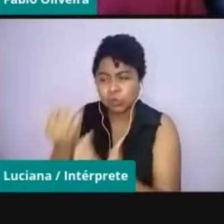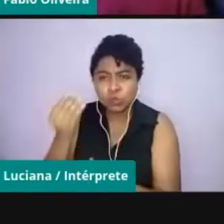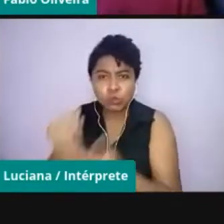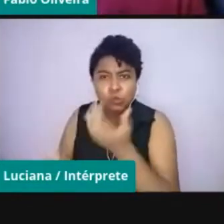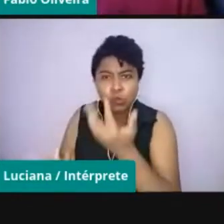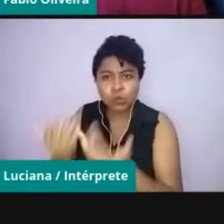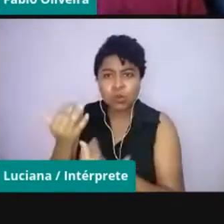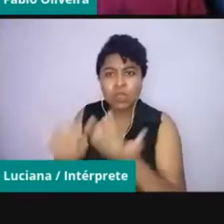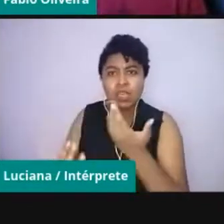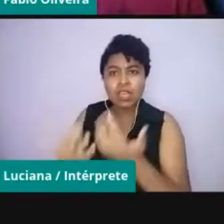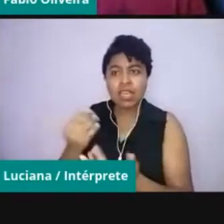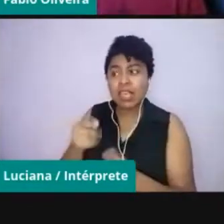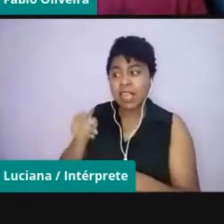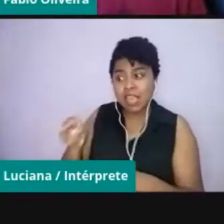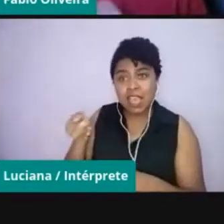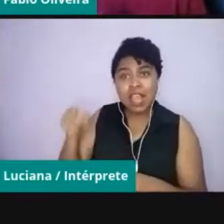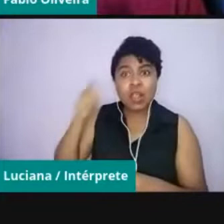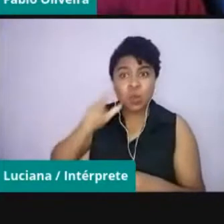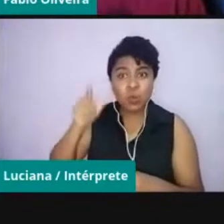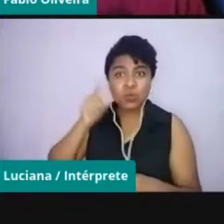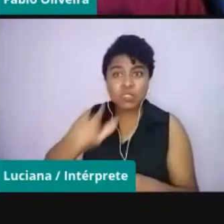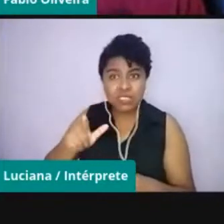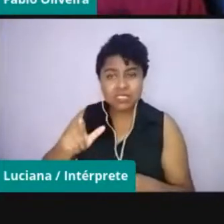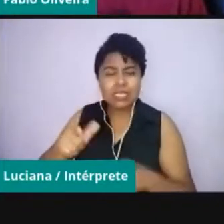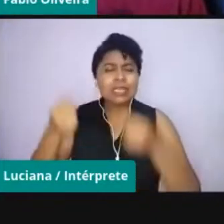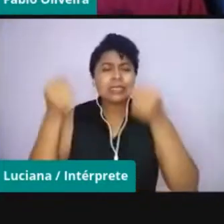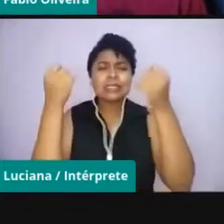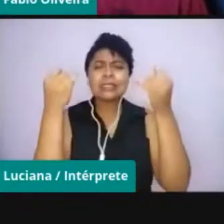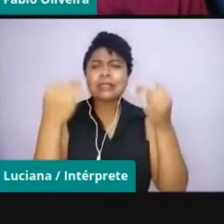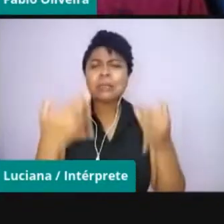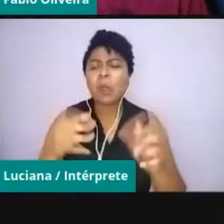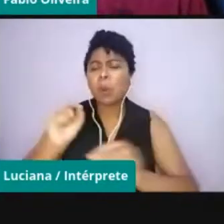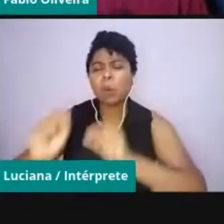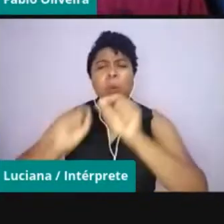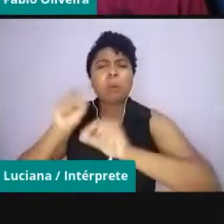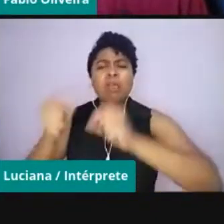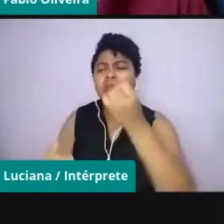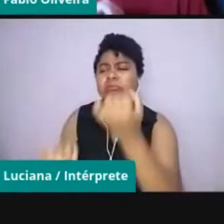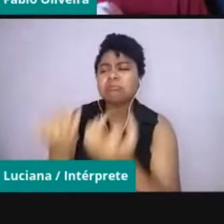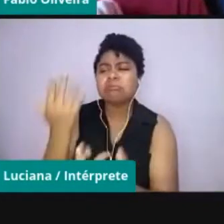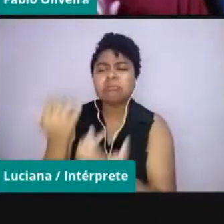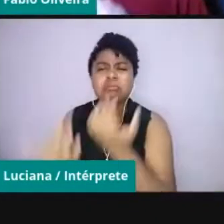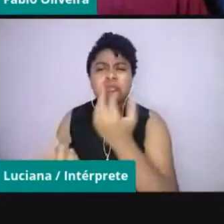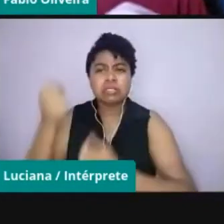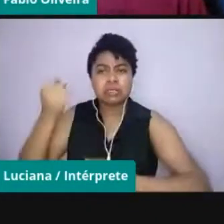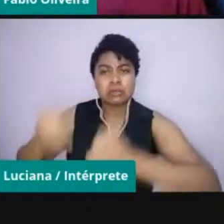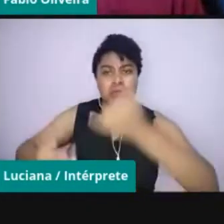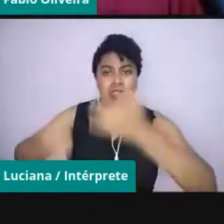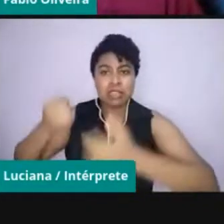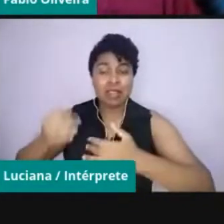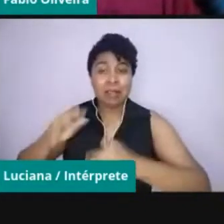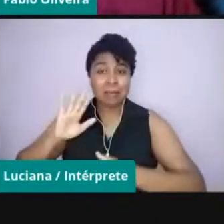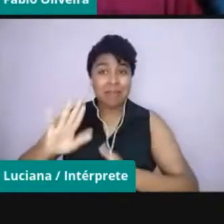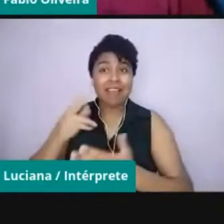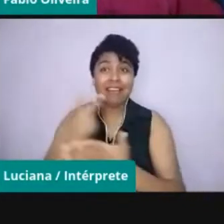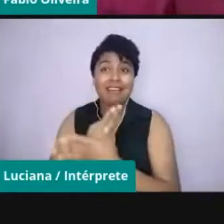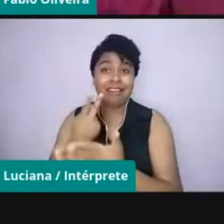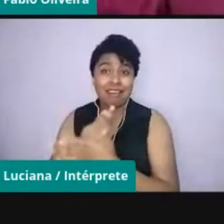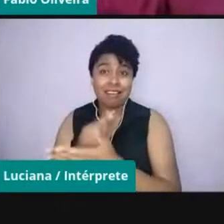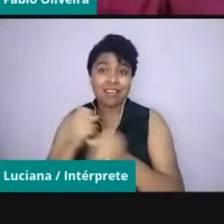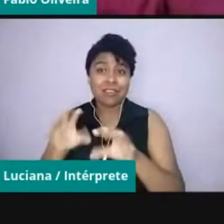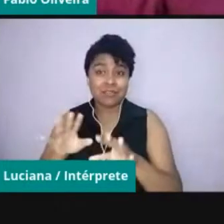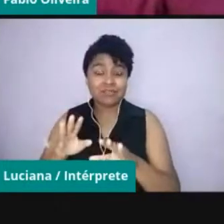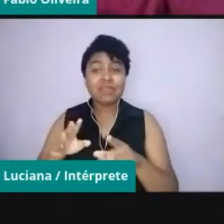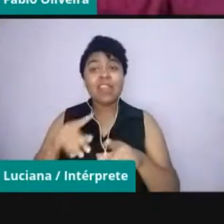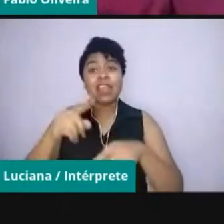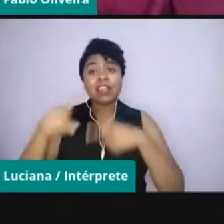conseguiram completamente explicar o que era, e com isso, eles chegaram na pergunta motivadora